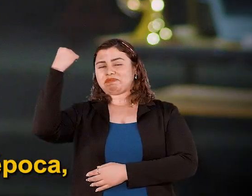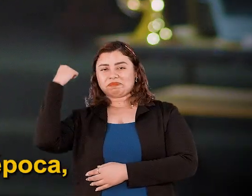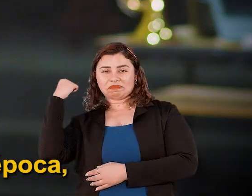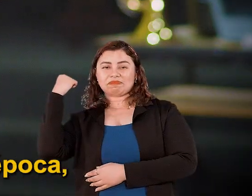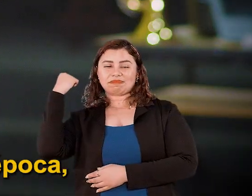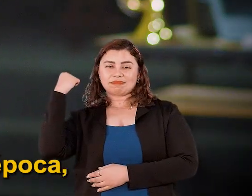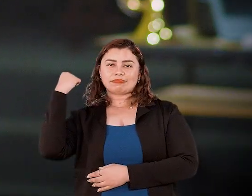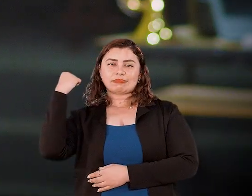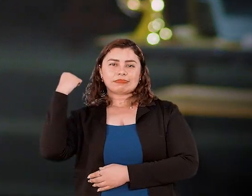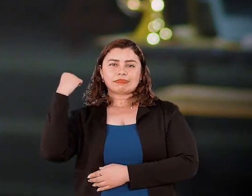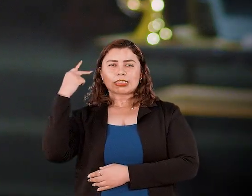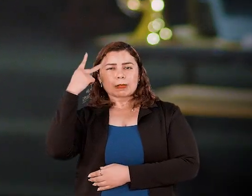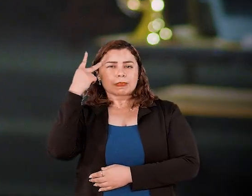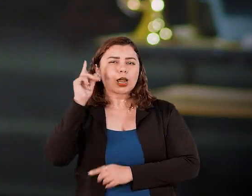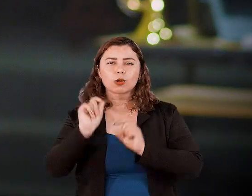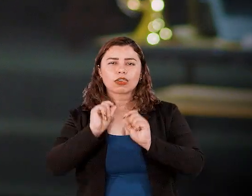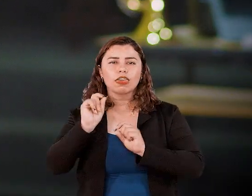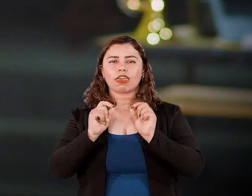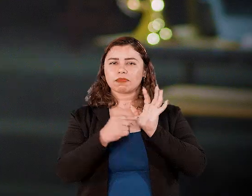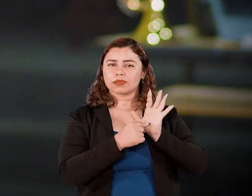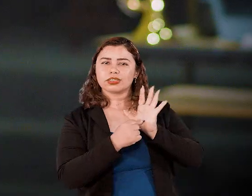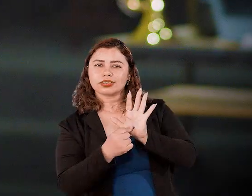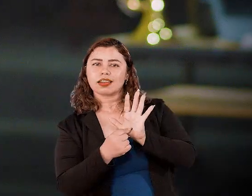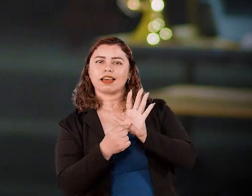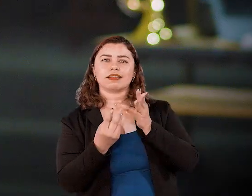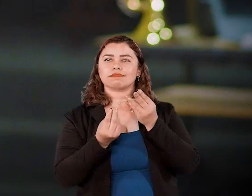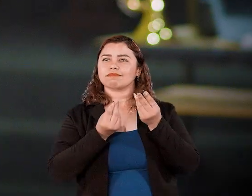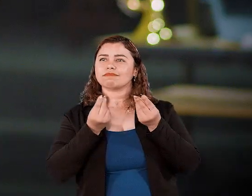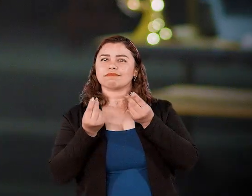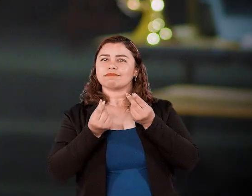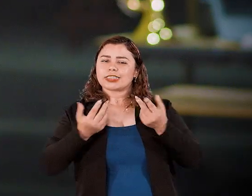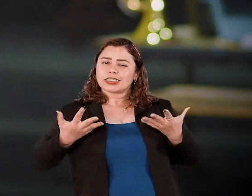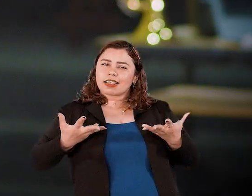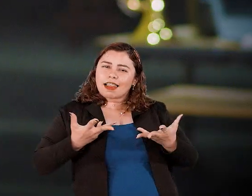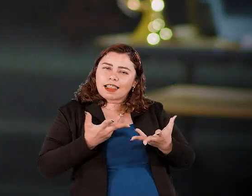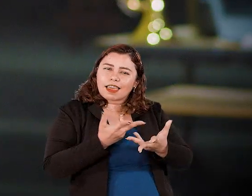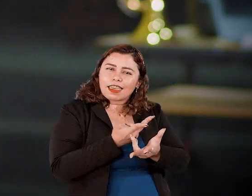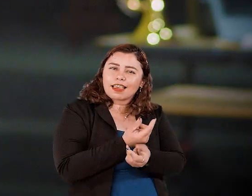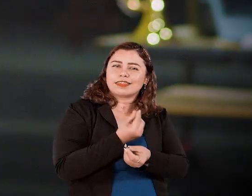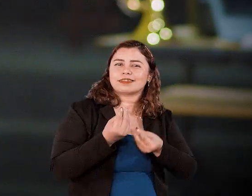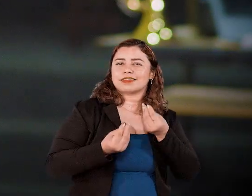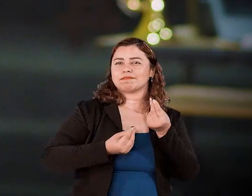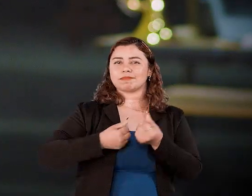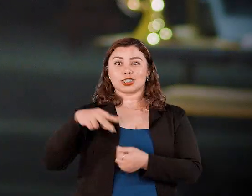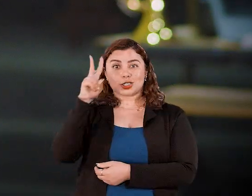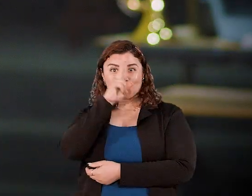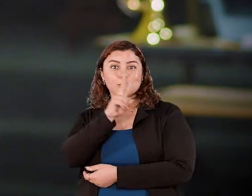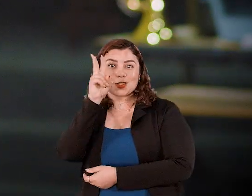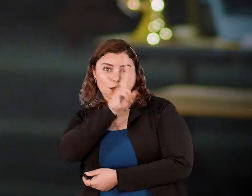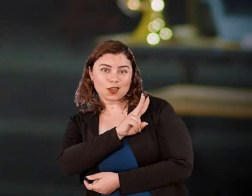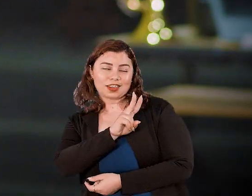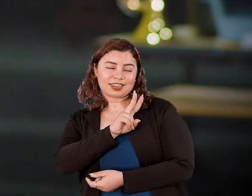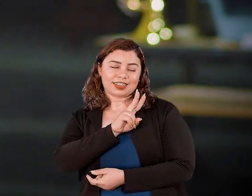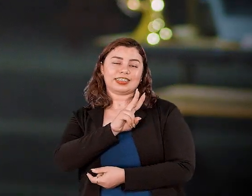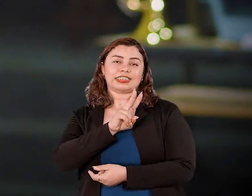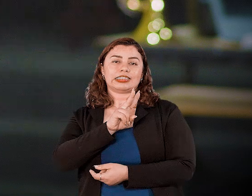época, para retratar uma excelência de